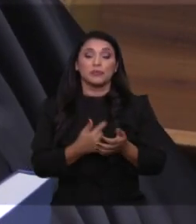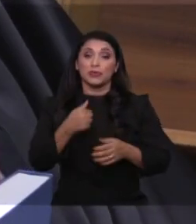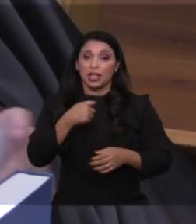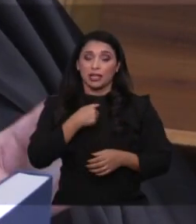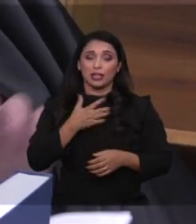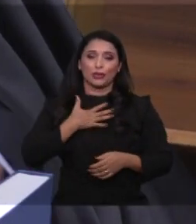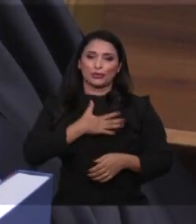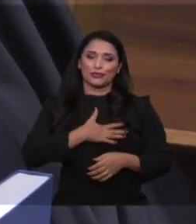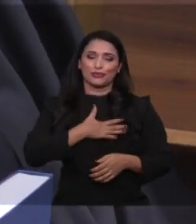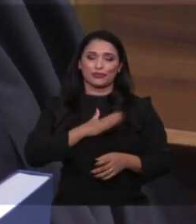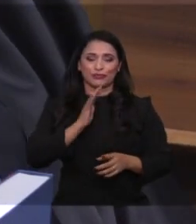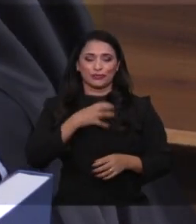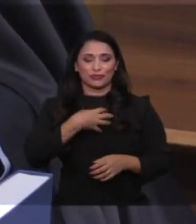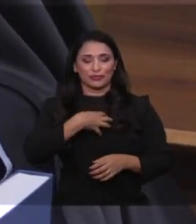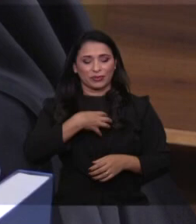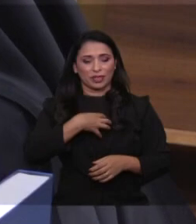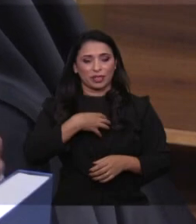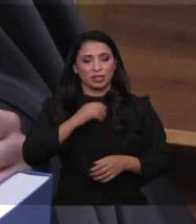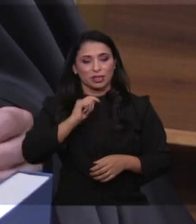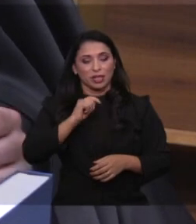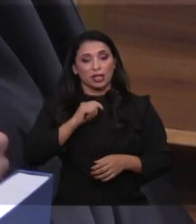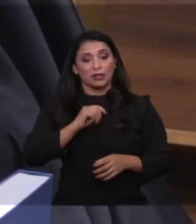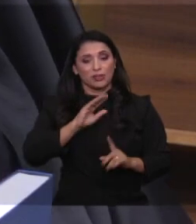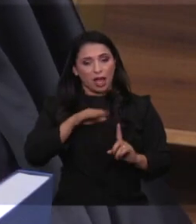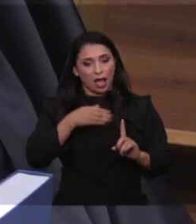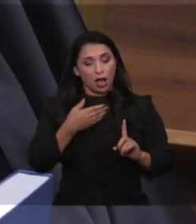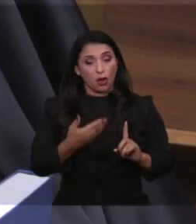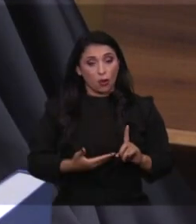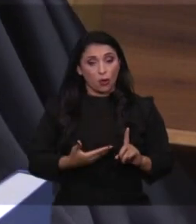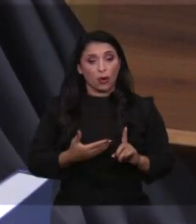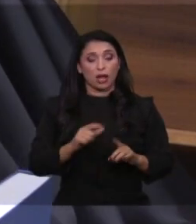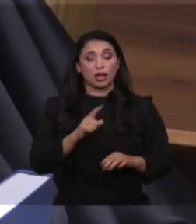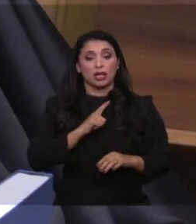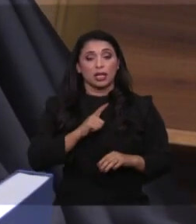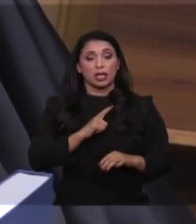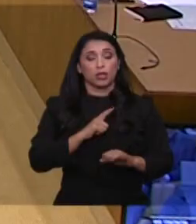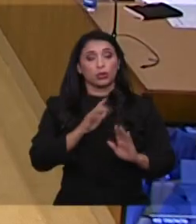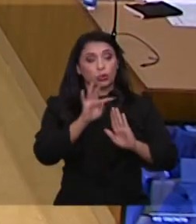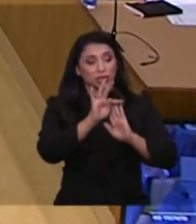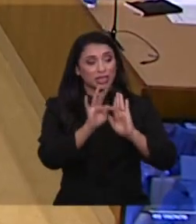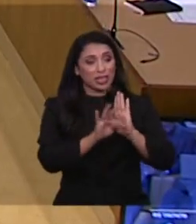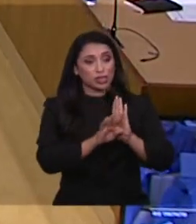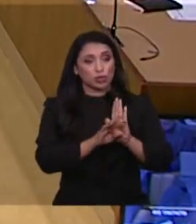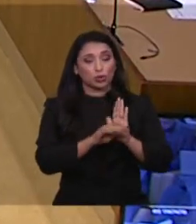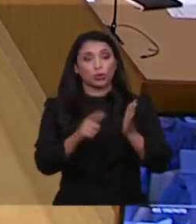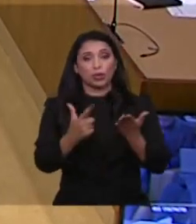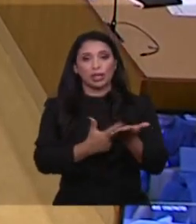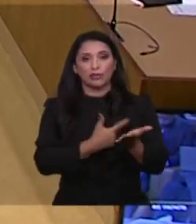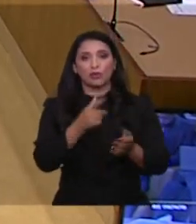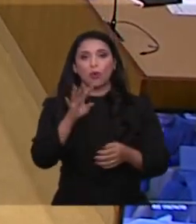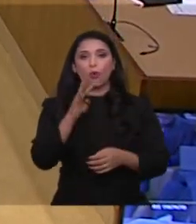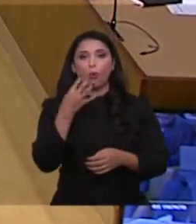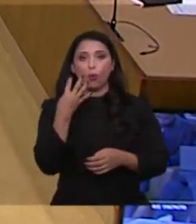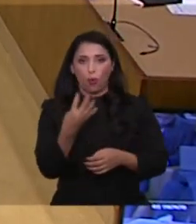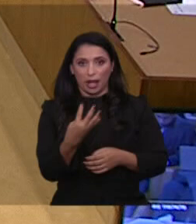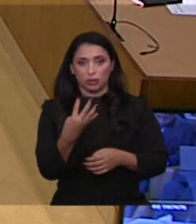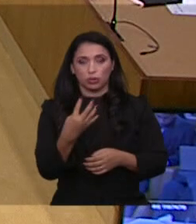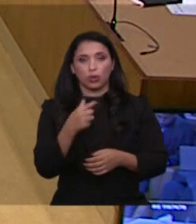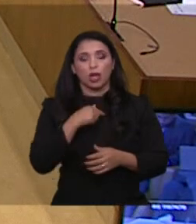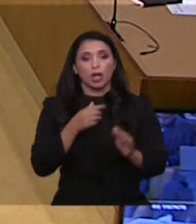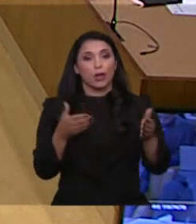colaborar com praticamente quase todos os textos do livro 4. E,